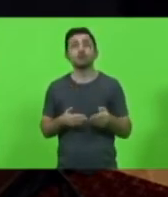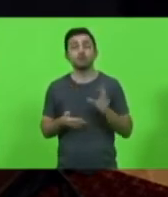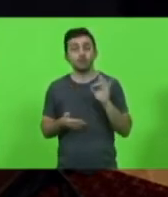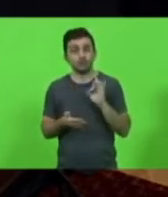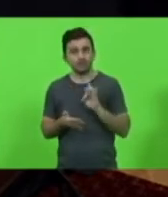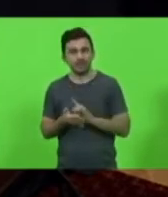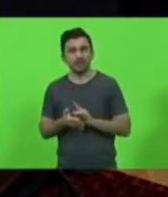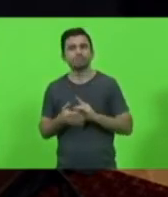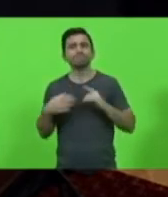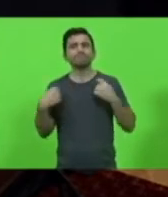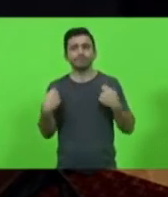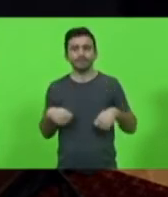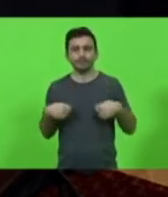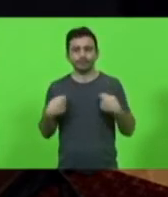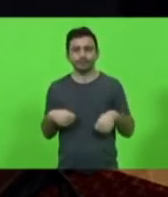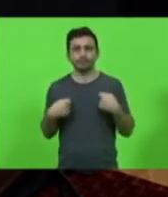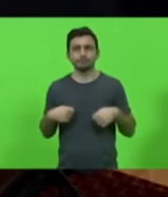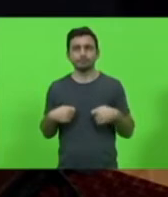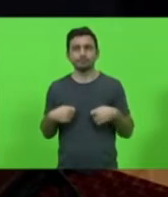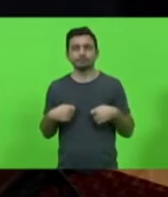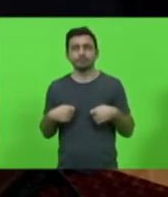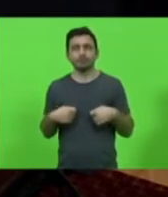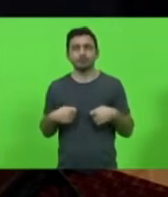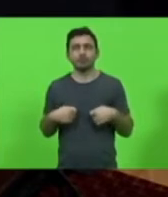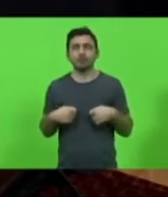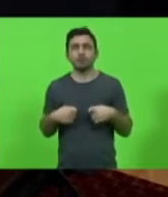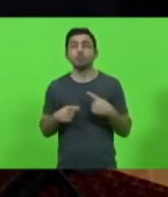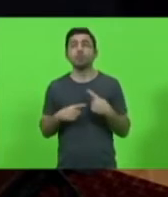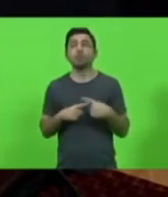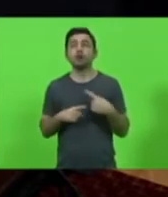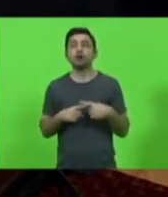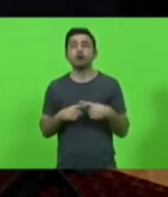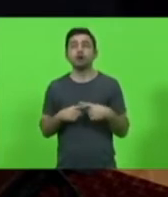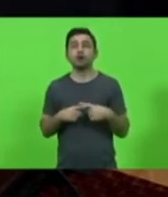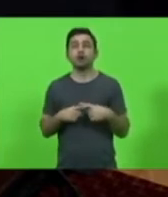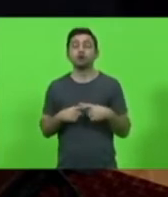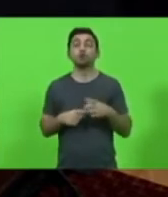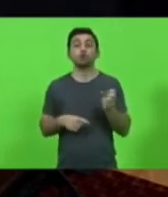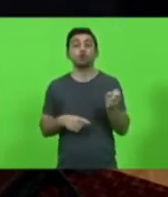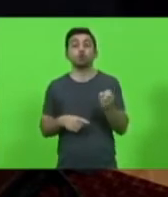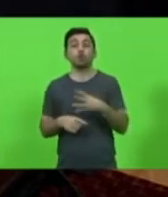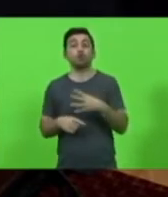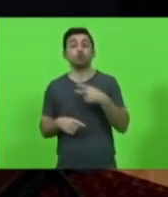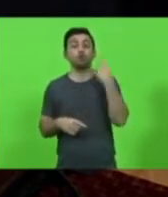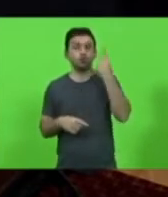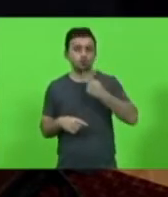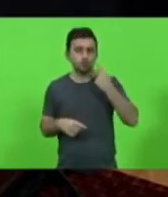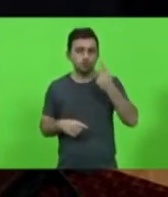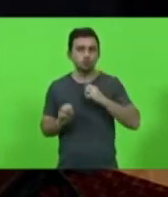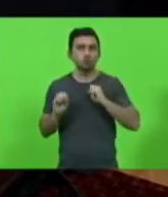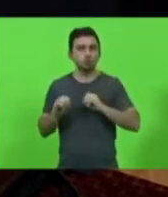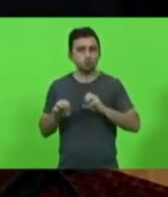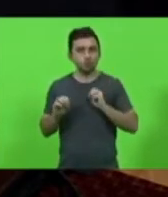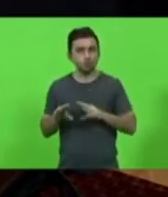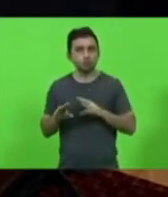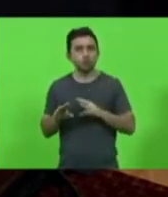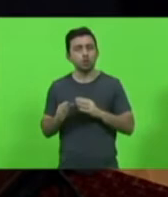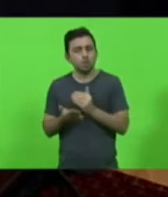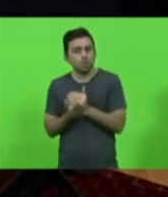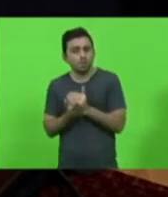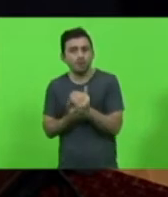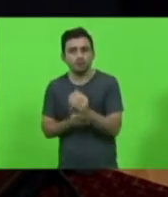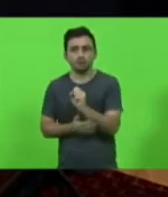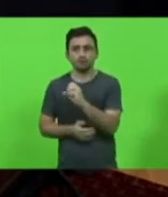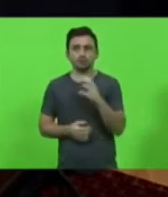grande necessidade, mas isso é fruto de uma nova política educacional que vem sendo implantada em Santa